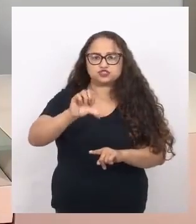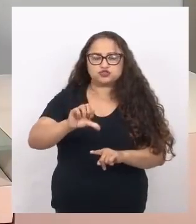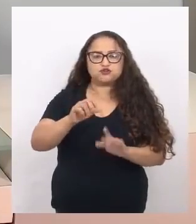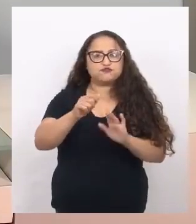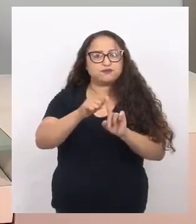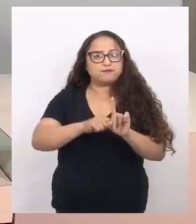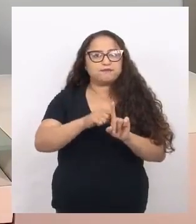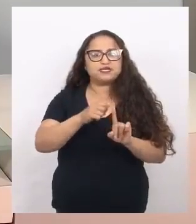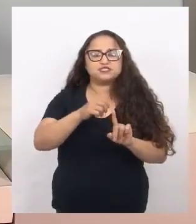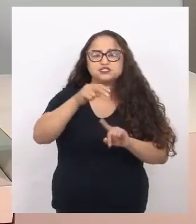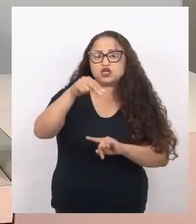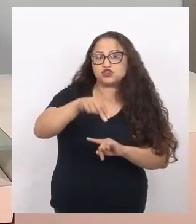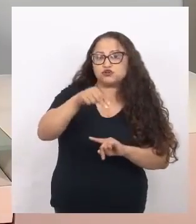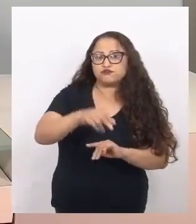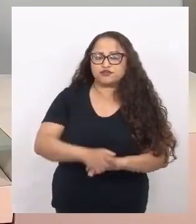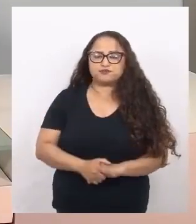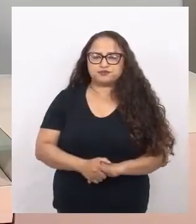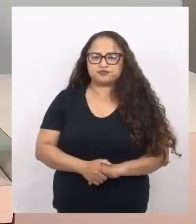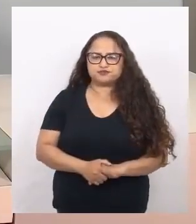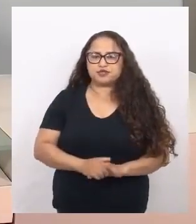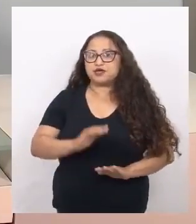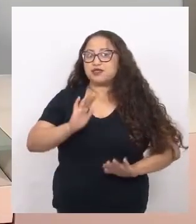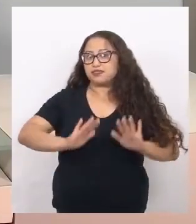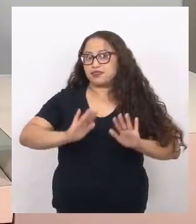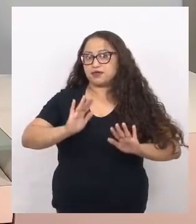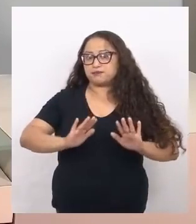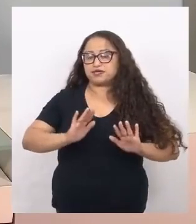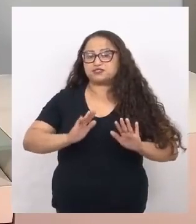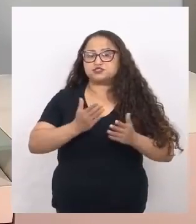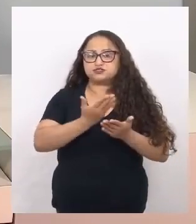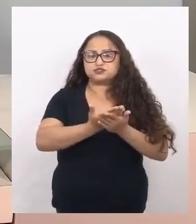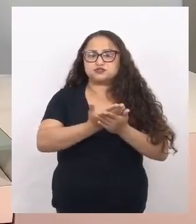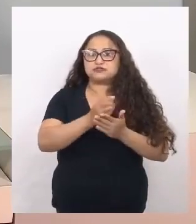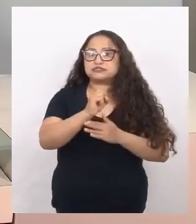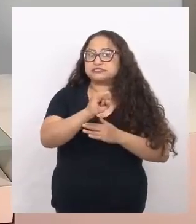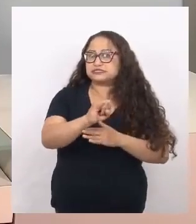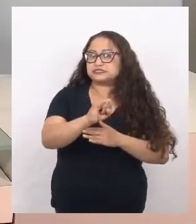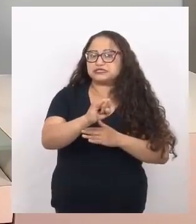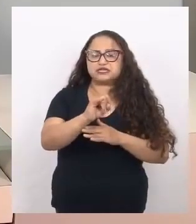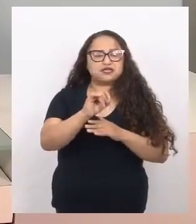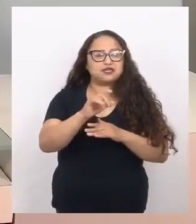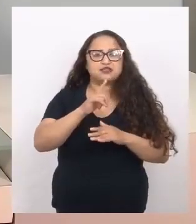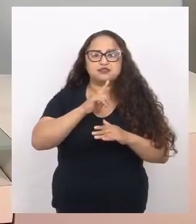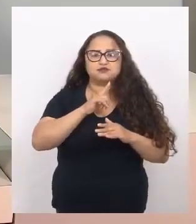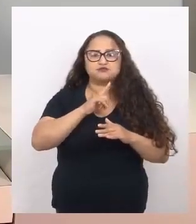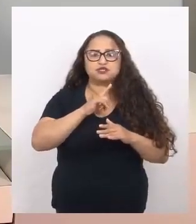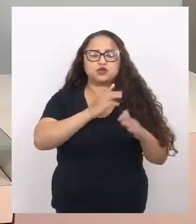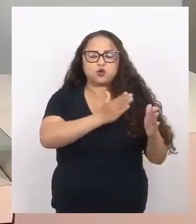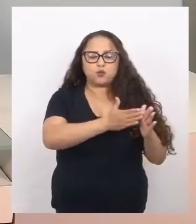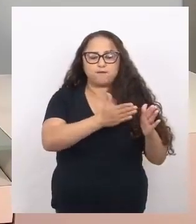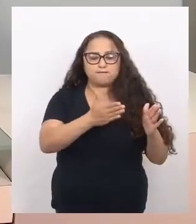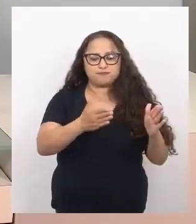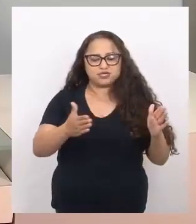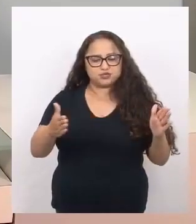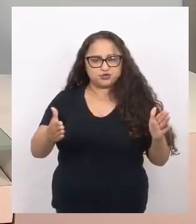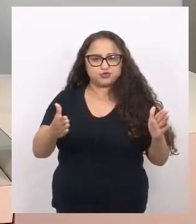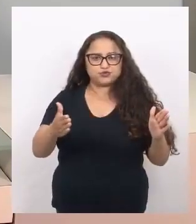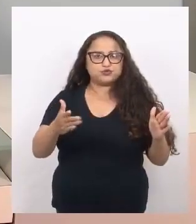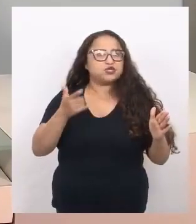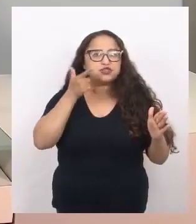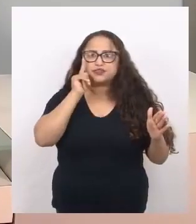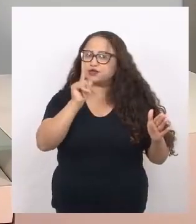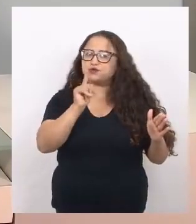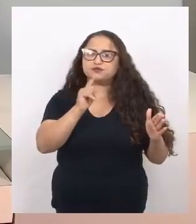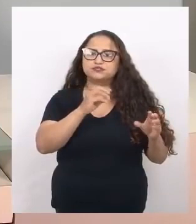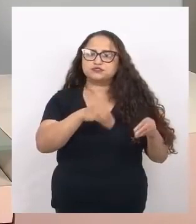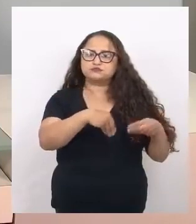podem, fica a depender de pegar aula regular. Se ele não pegar aula regular em nenhuma fase aqui do processo de atribuição inicial,